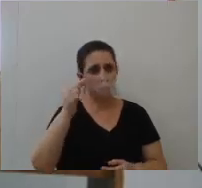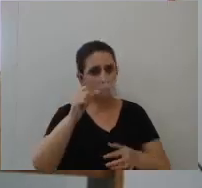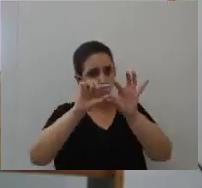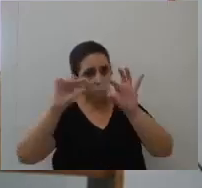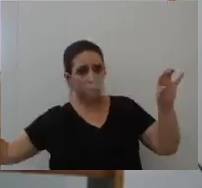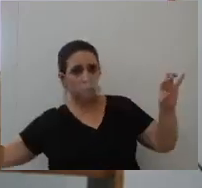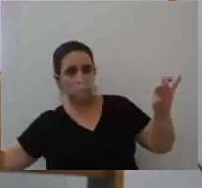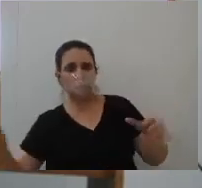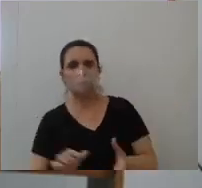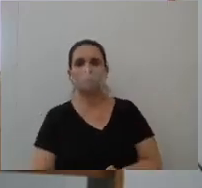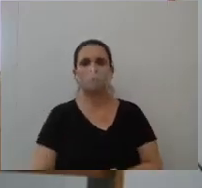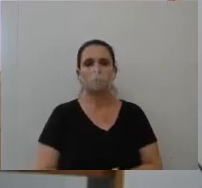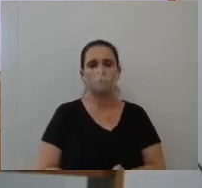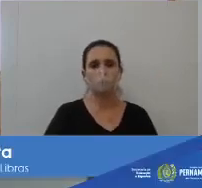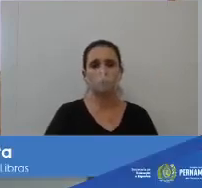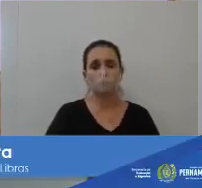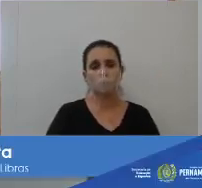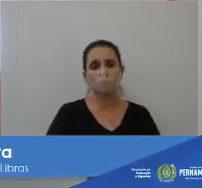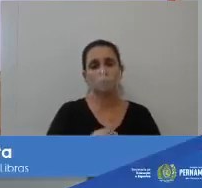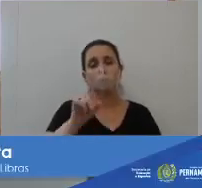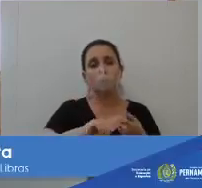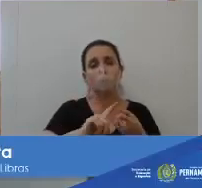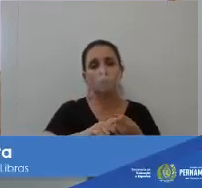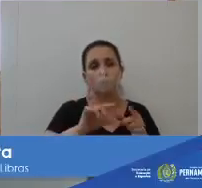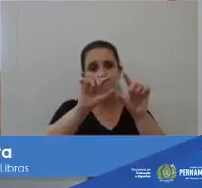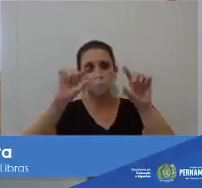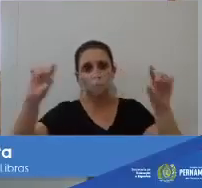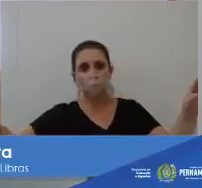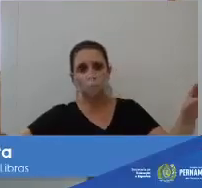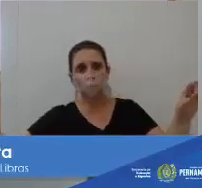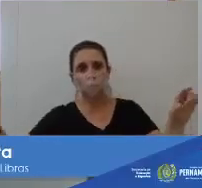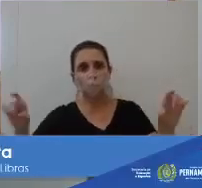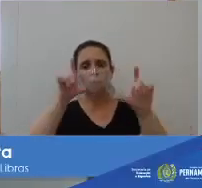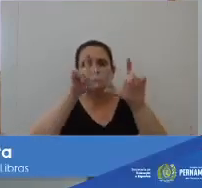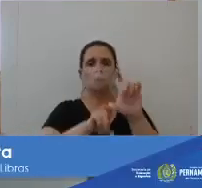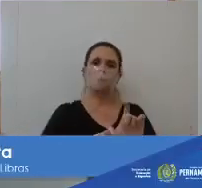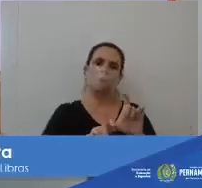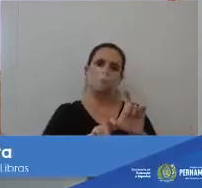Lembrando que as orações subordinadas também são chamadas de orações